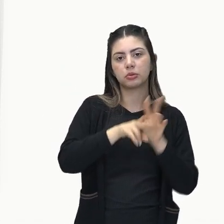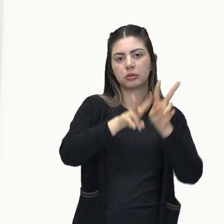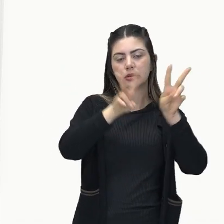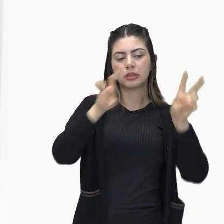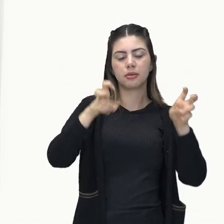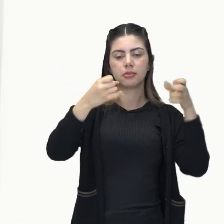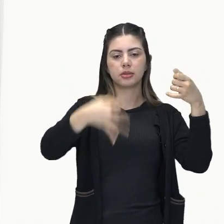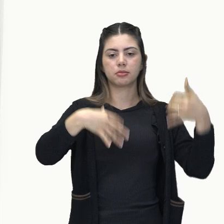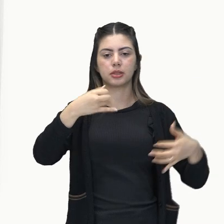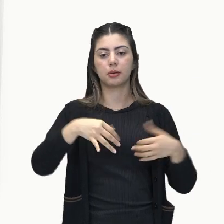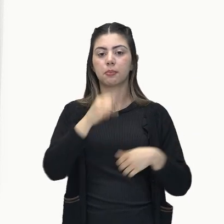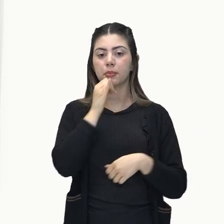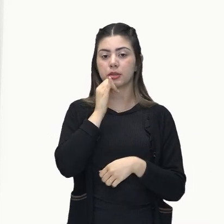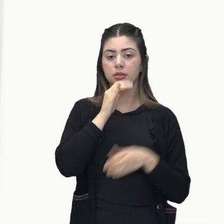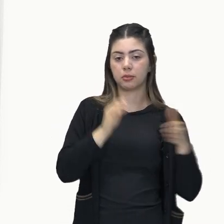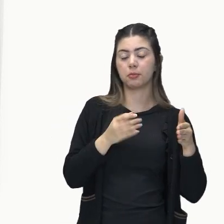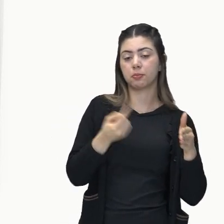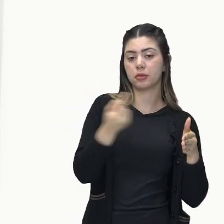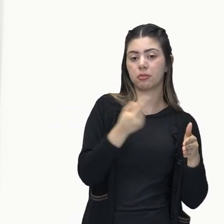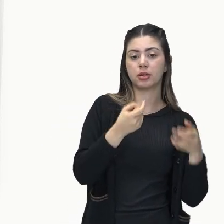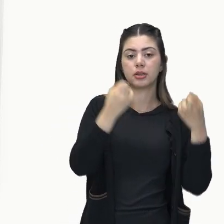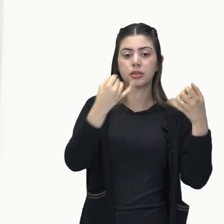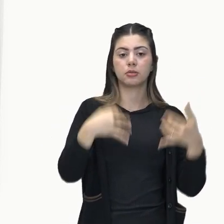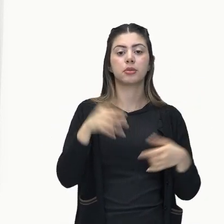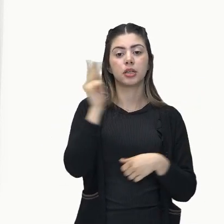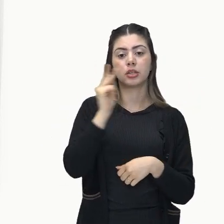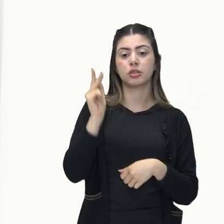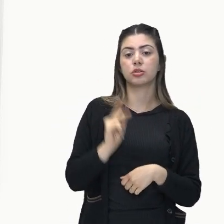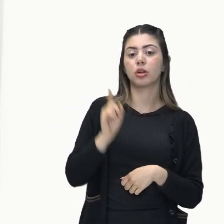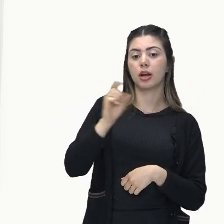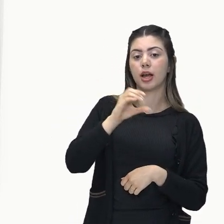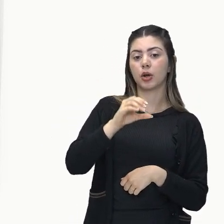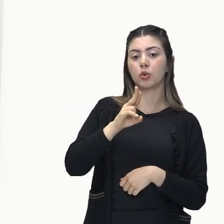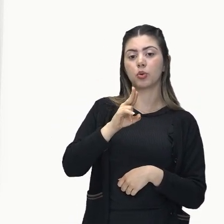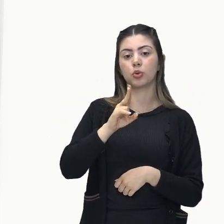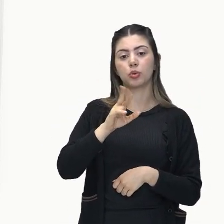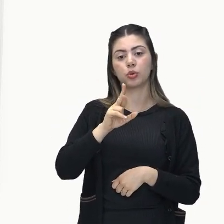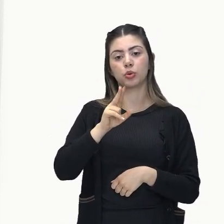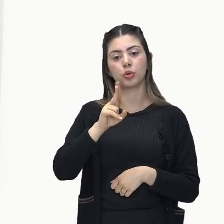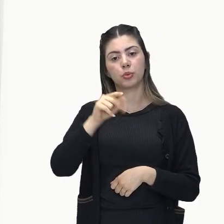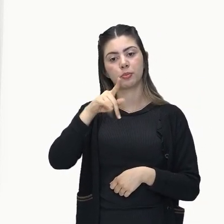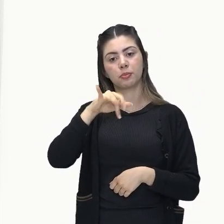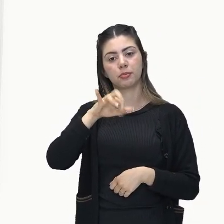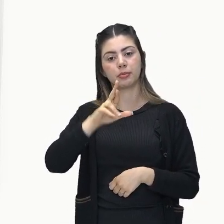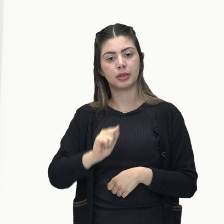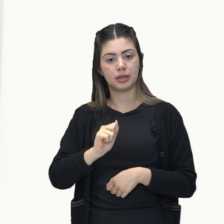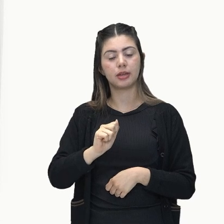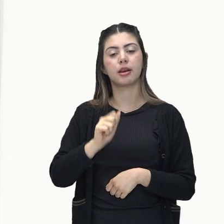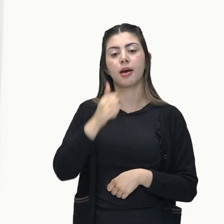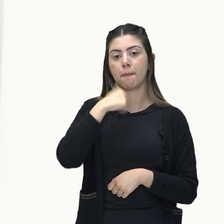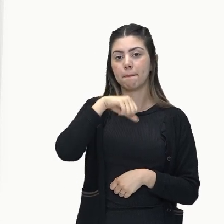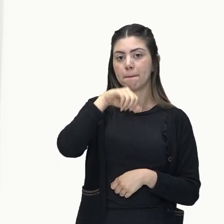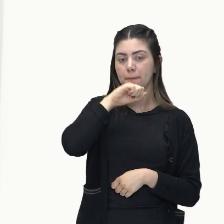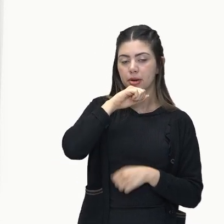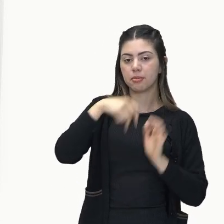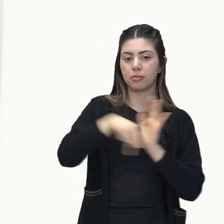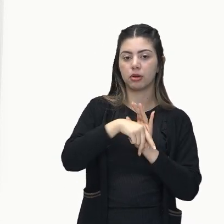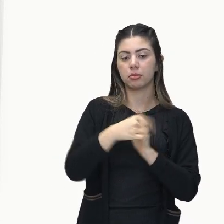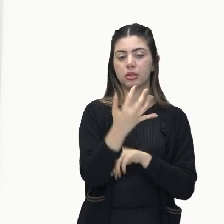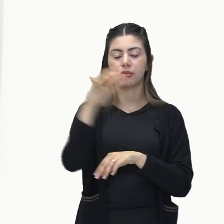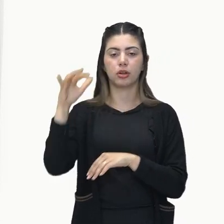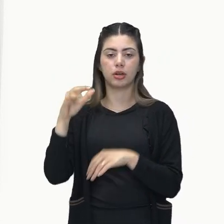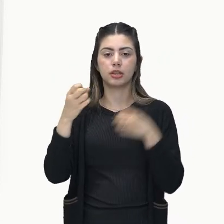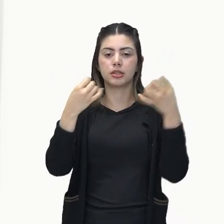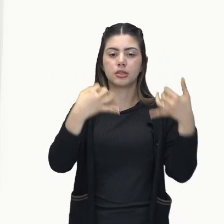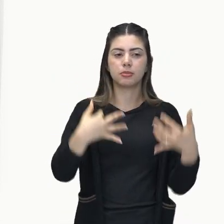No primeiro, por exemplo, trago a história da Curupira, mãe da floresta, com os narradores pontuando suas experiências com a guardiã, explicou o educador. Eu vejo que não